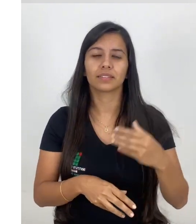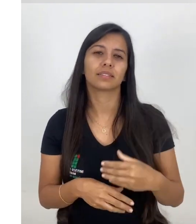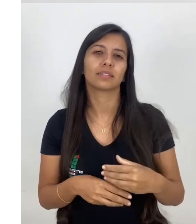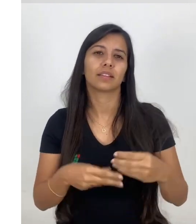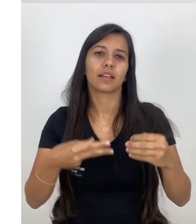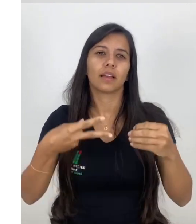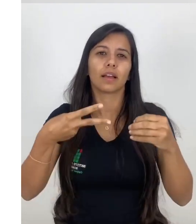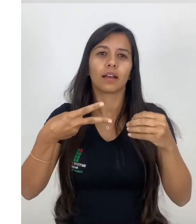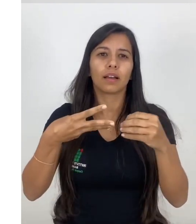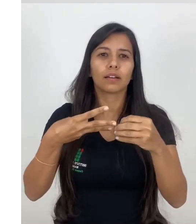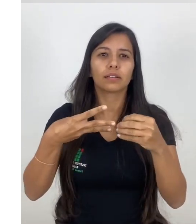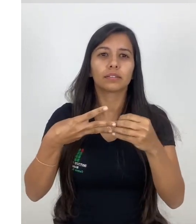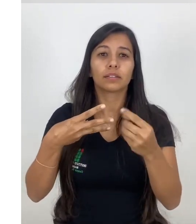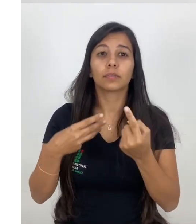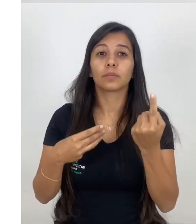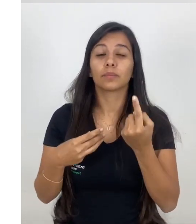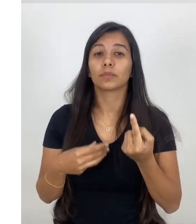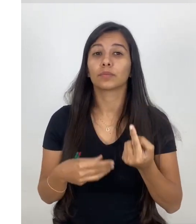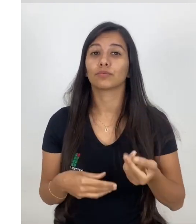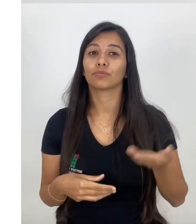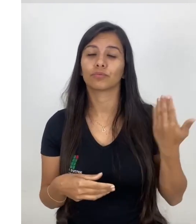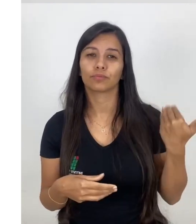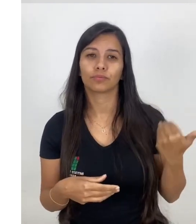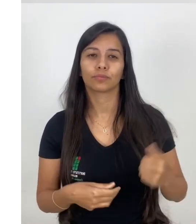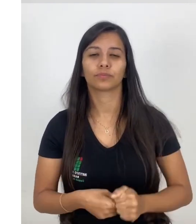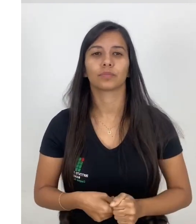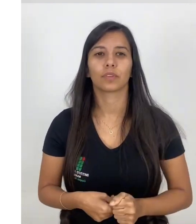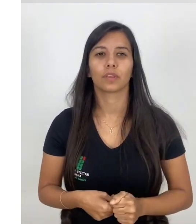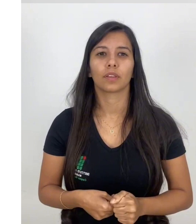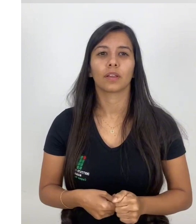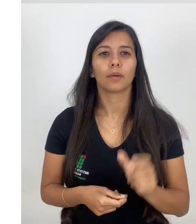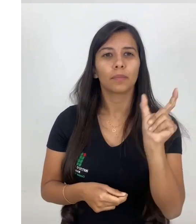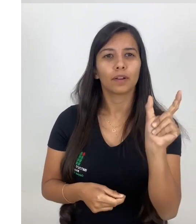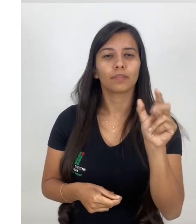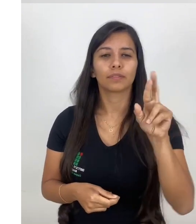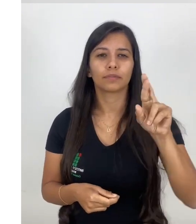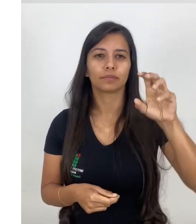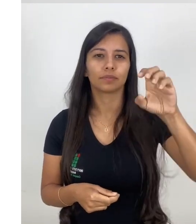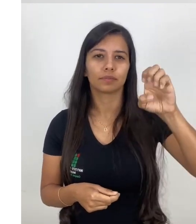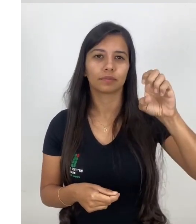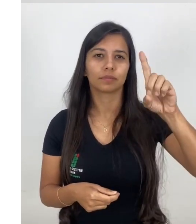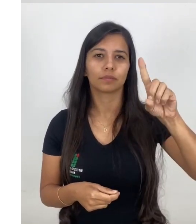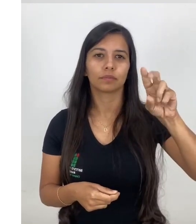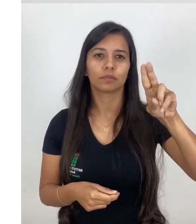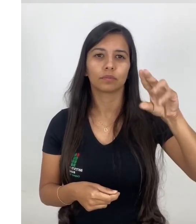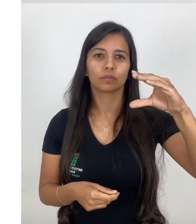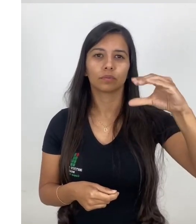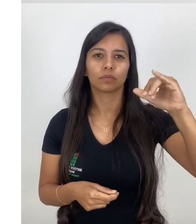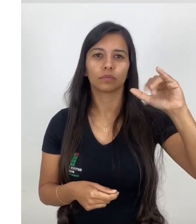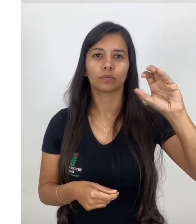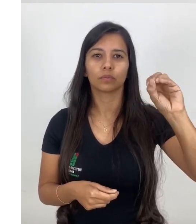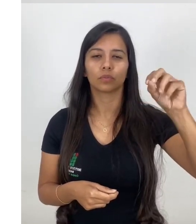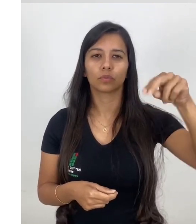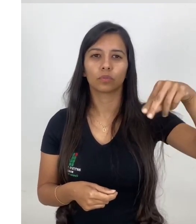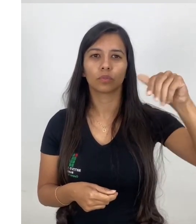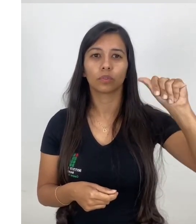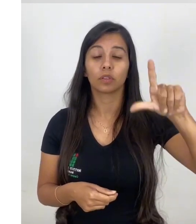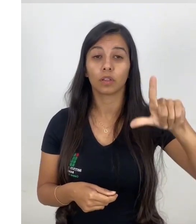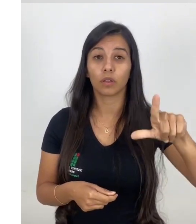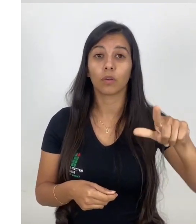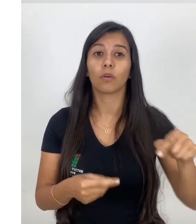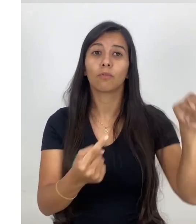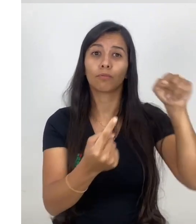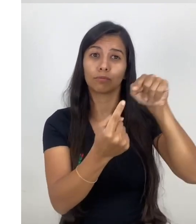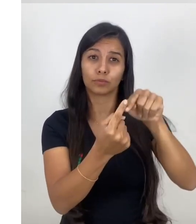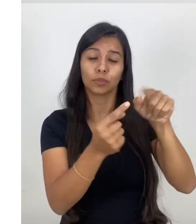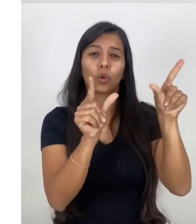mãe tinha. Por isso que a gente fala reducional, porque reduz os cromossomos para a metade. É esse o